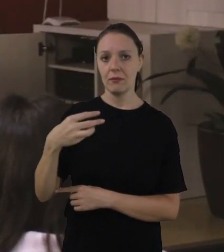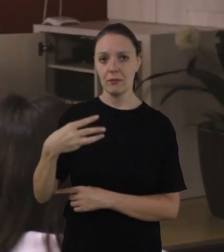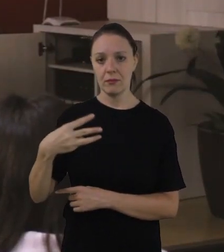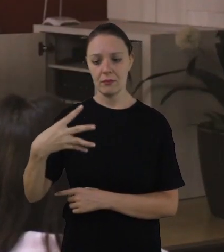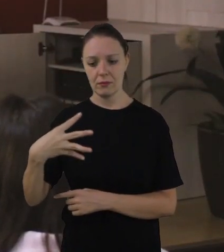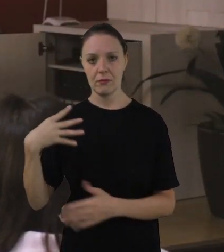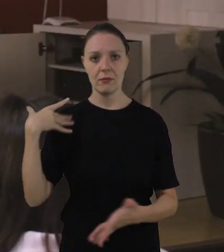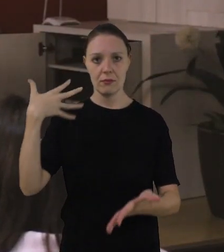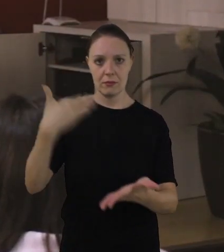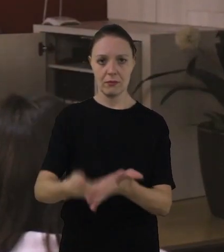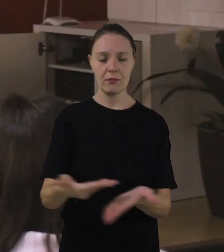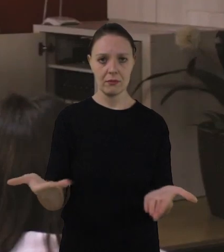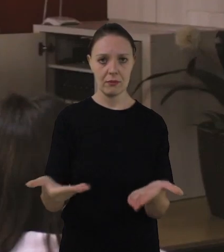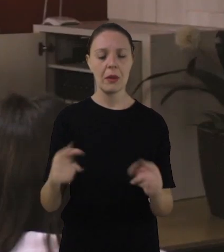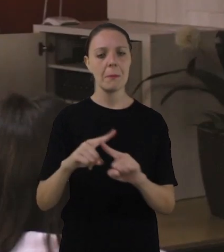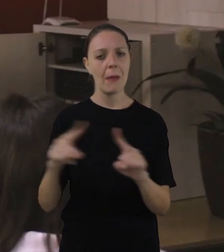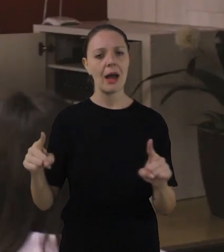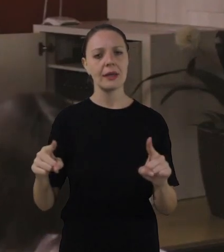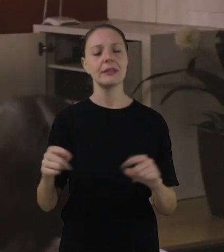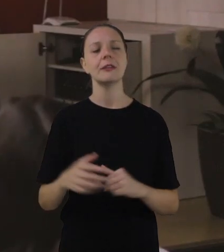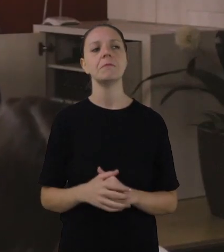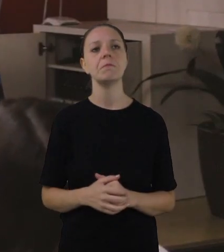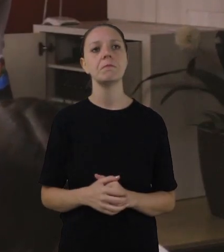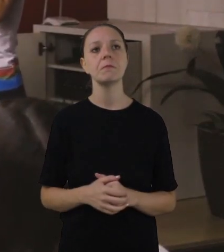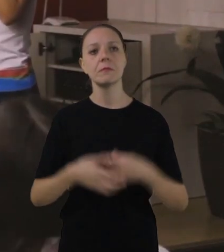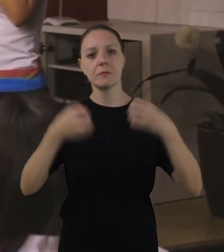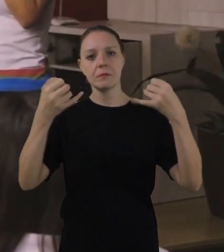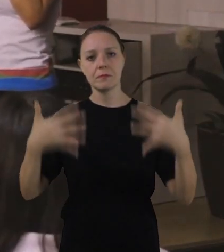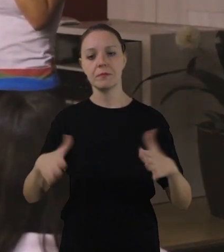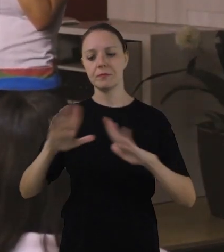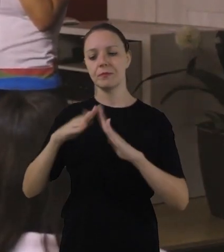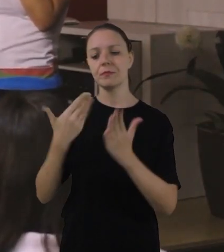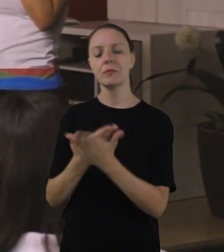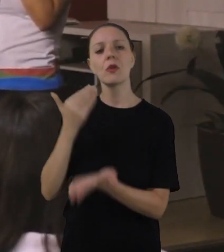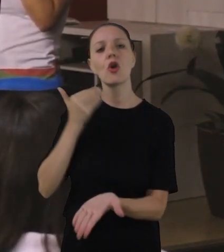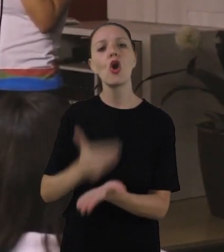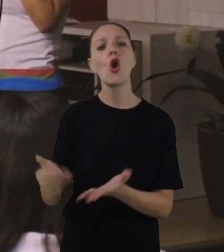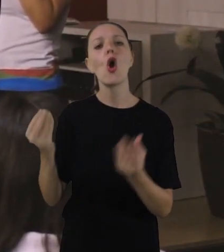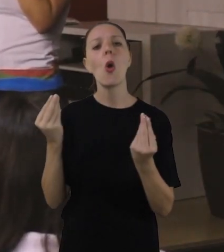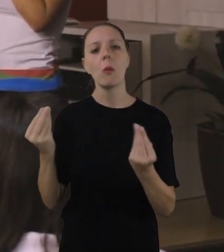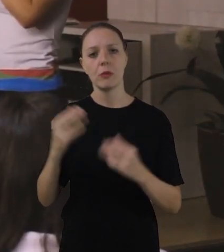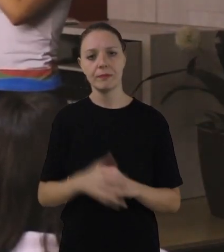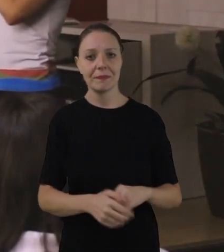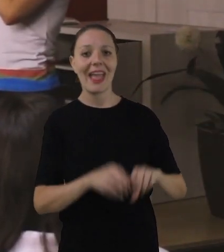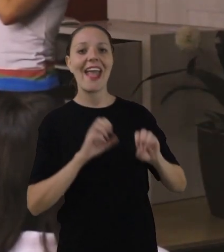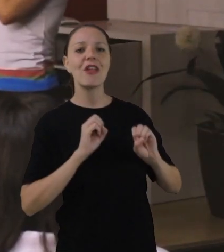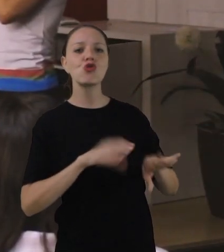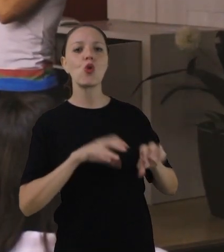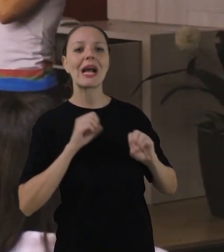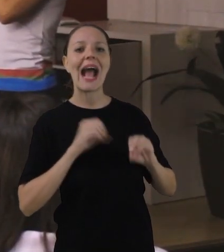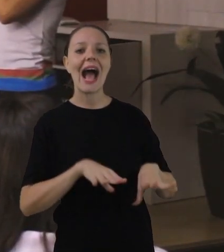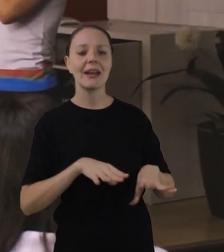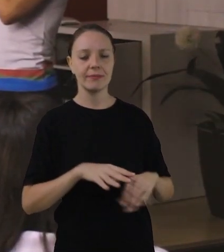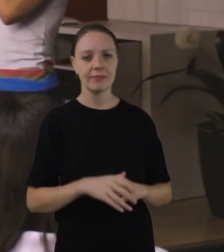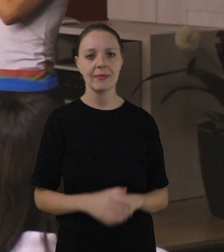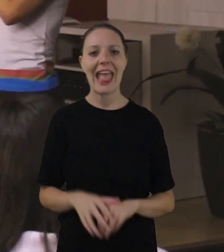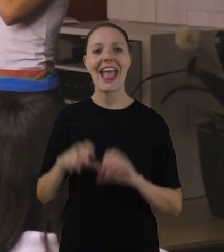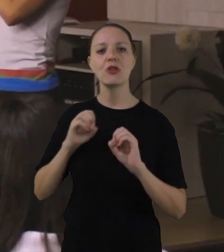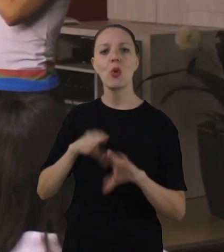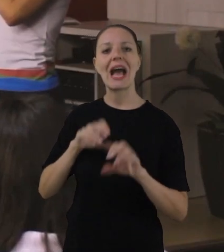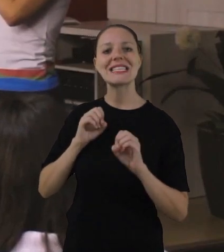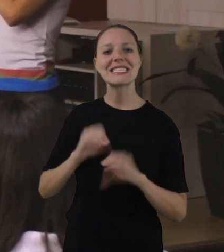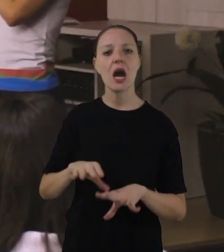chegar? Como que foi o começo da escola? O que é educar? O que é educação? Então, para a